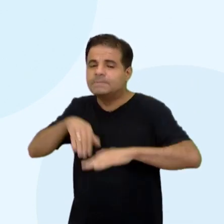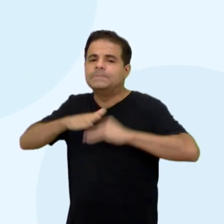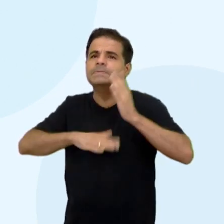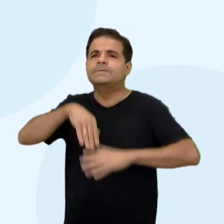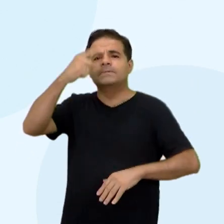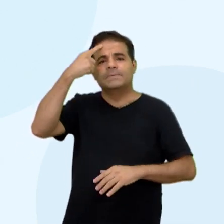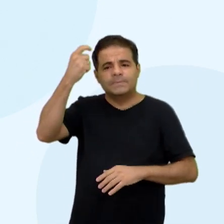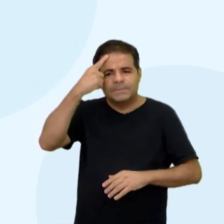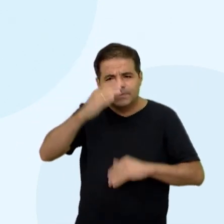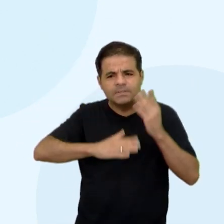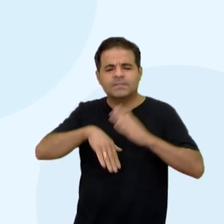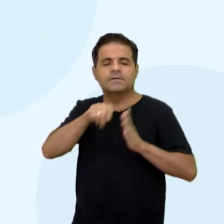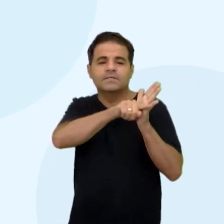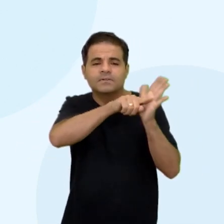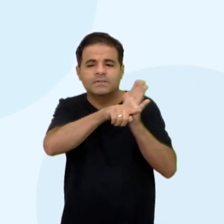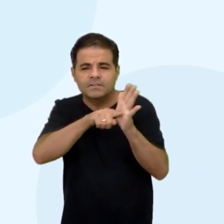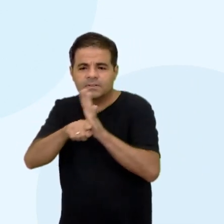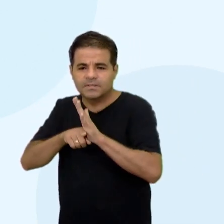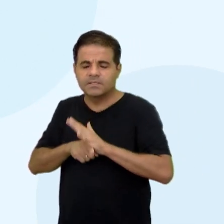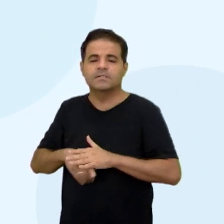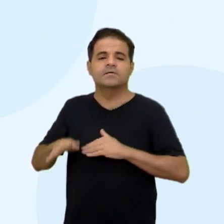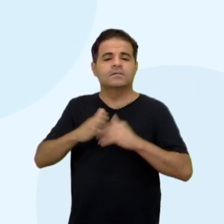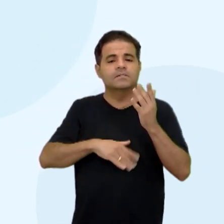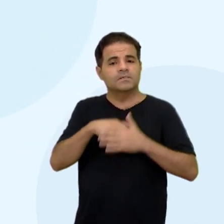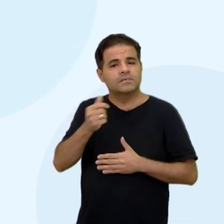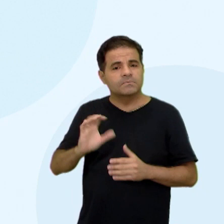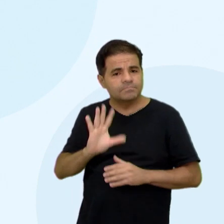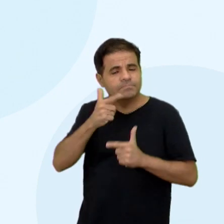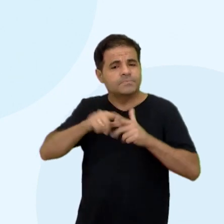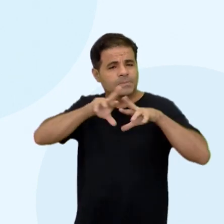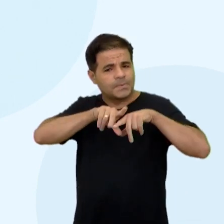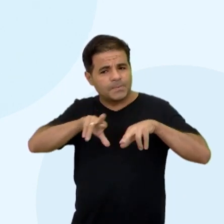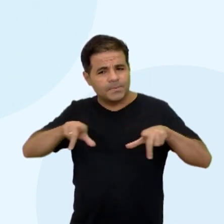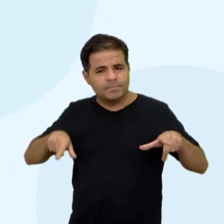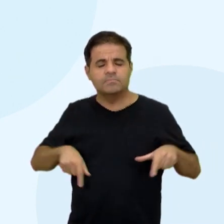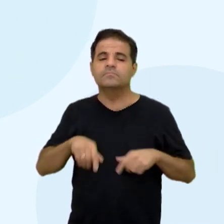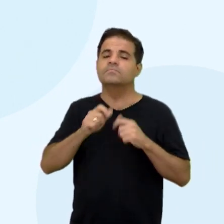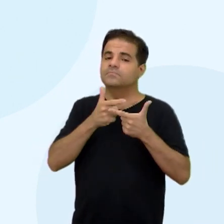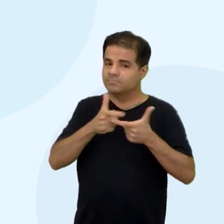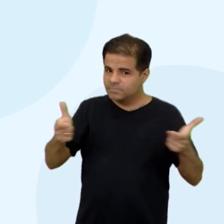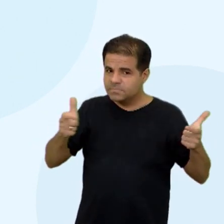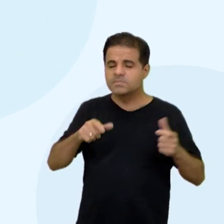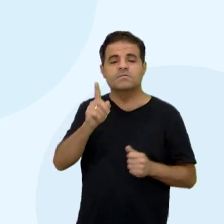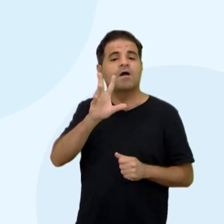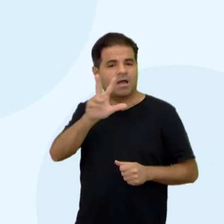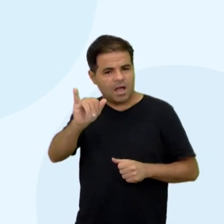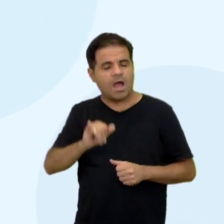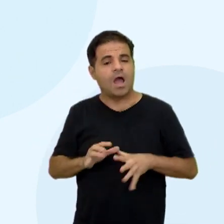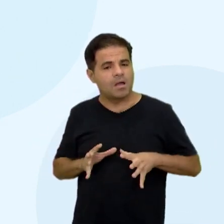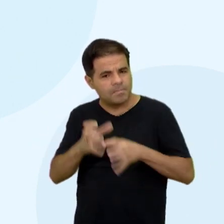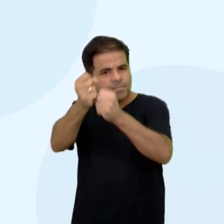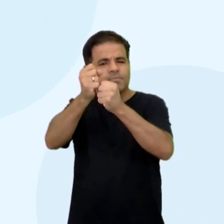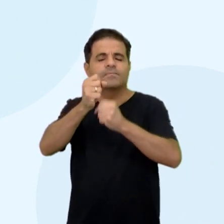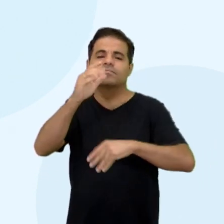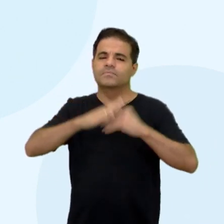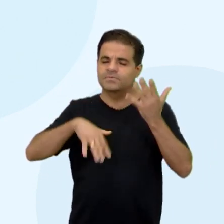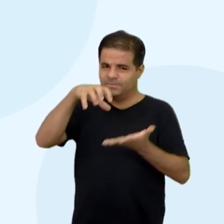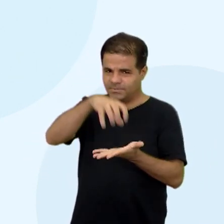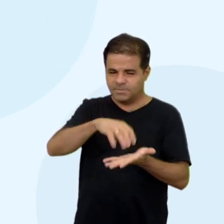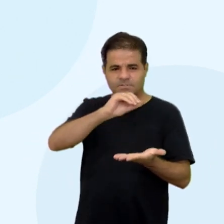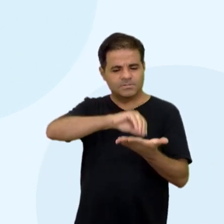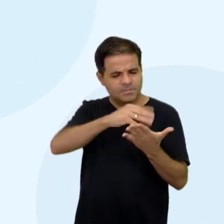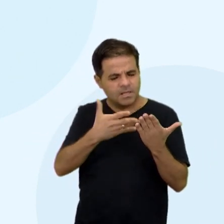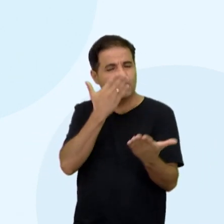científicas para criar ou propor soluções para problemas diversos, e o eixo estruturante que vai tomar conta dessa unidade